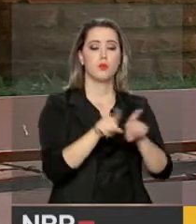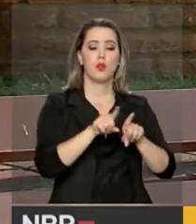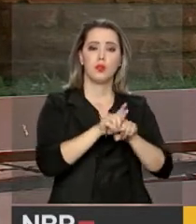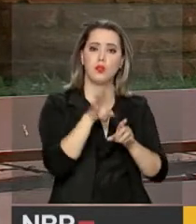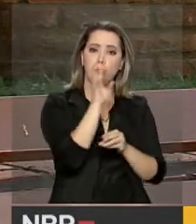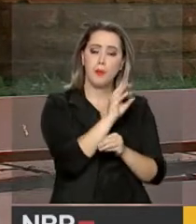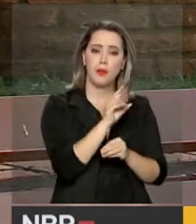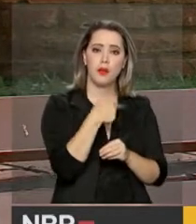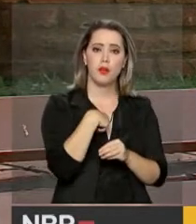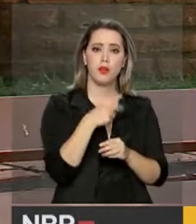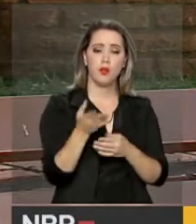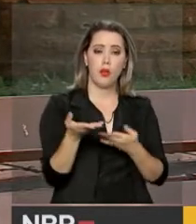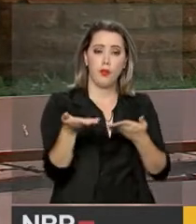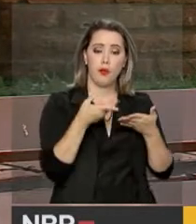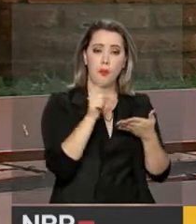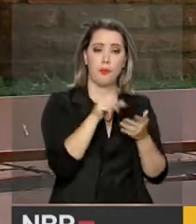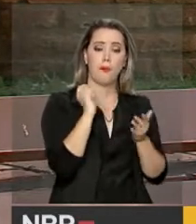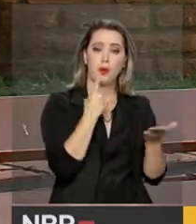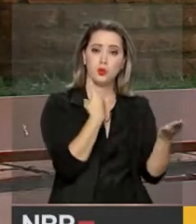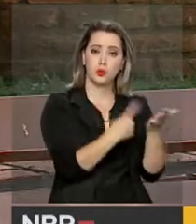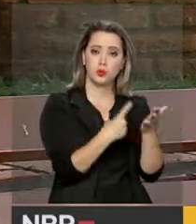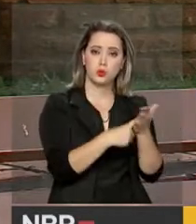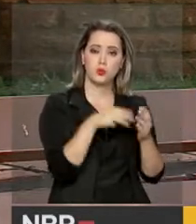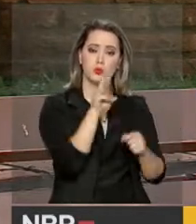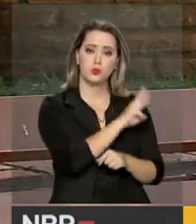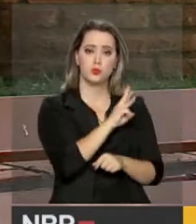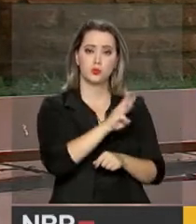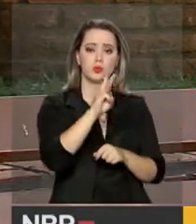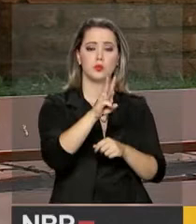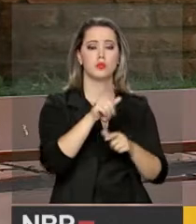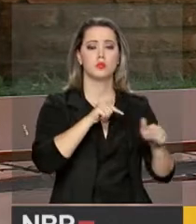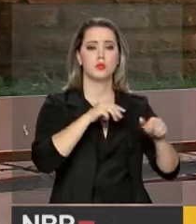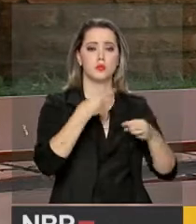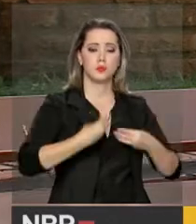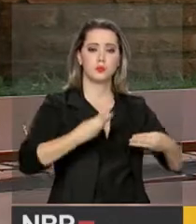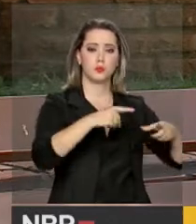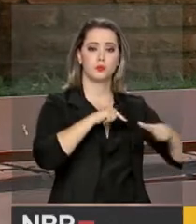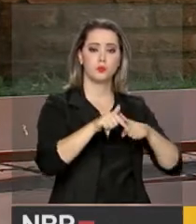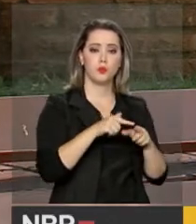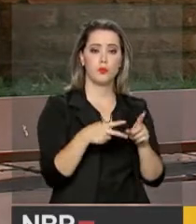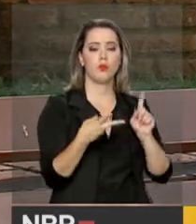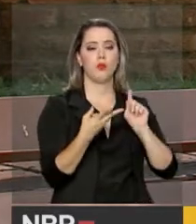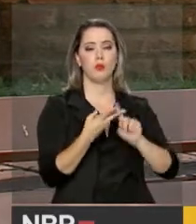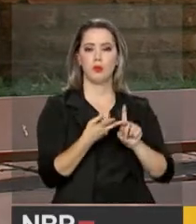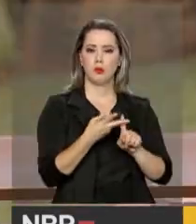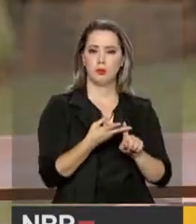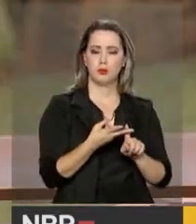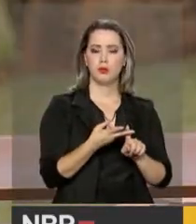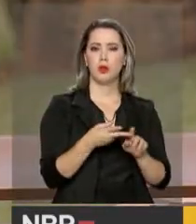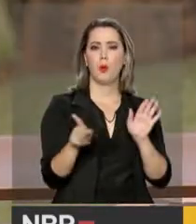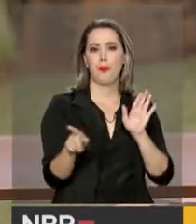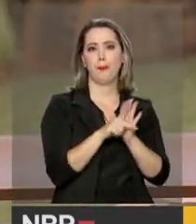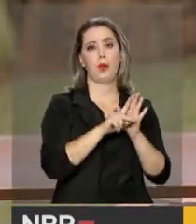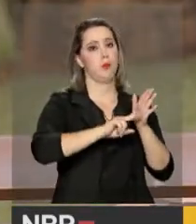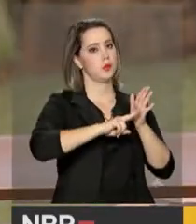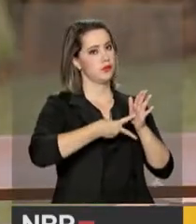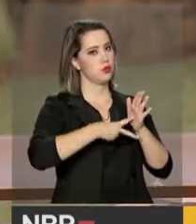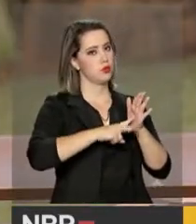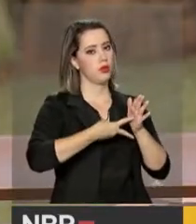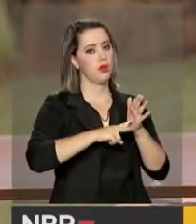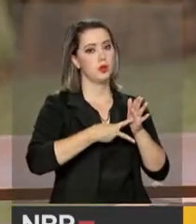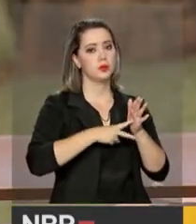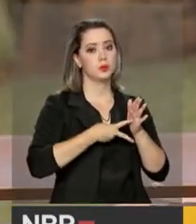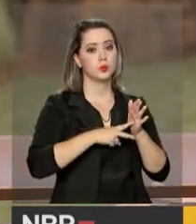nesses plantões pode ser agendado pelo site do Ministério do Trabalho. Além disso, os próprios sindicatos.